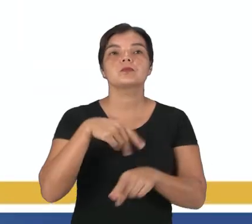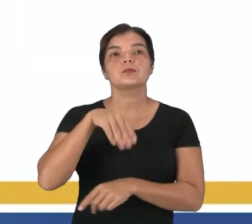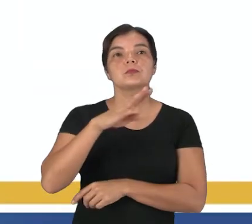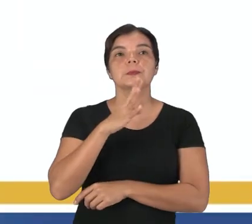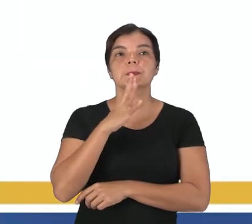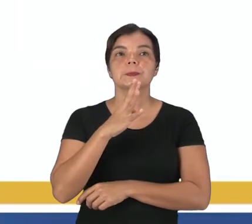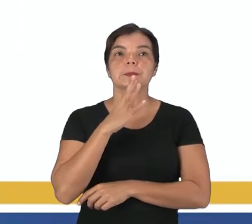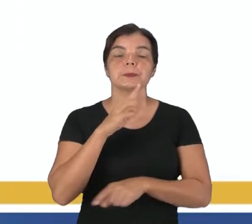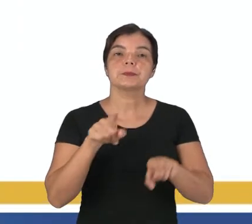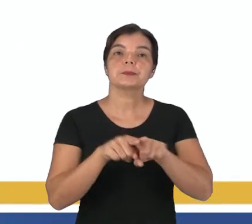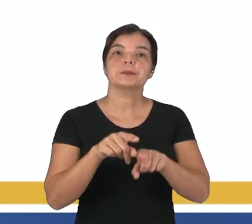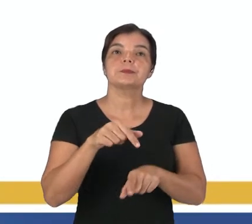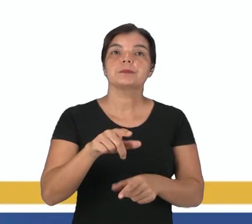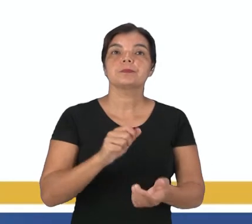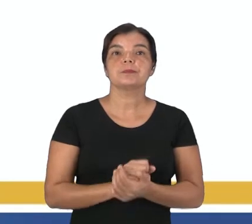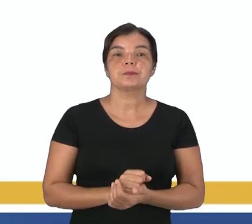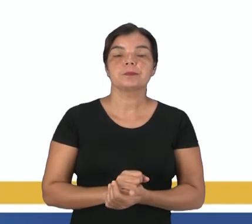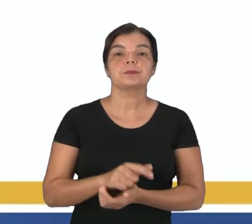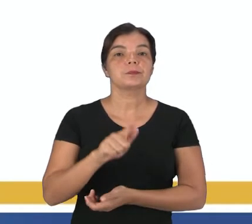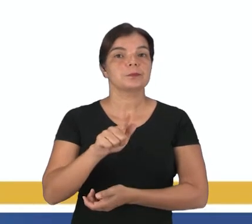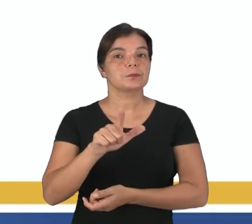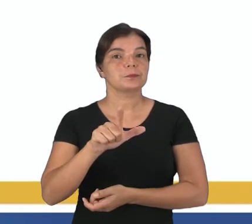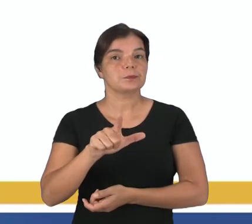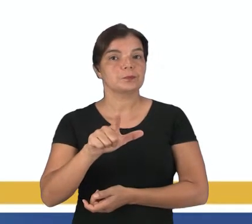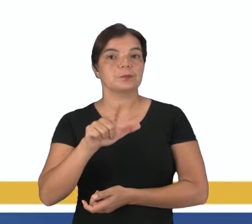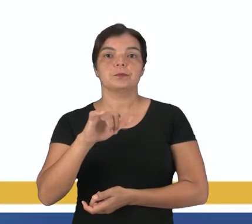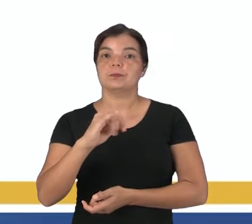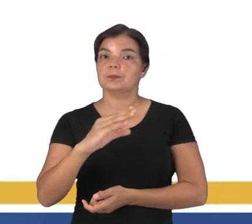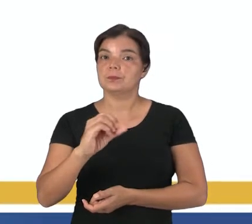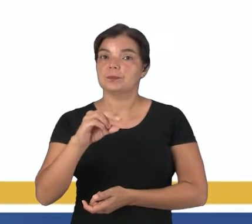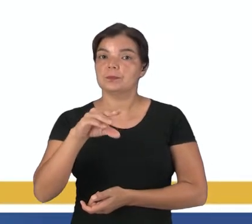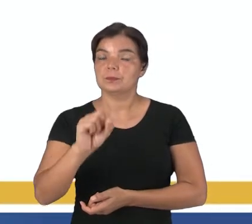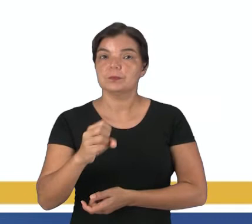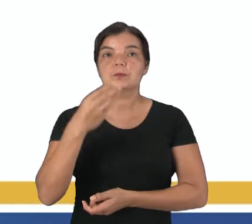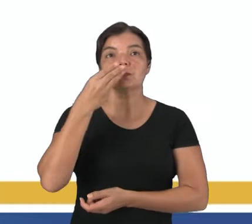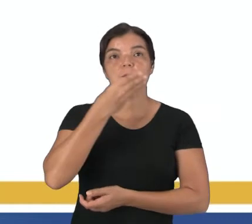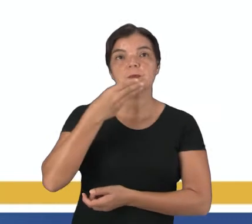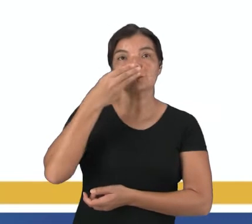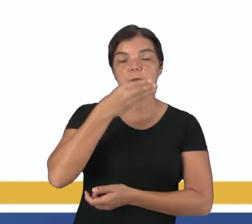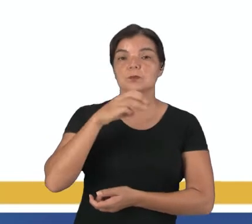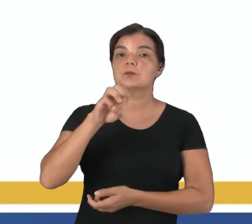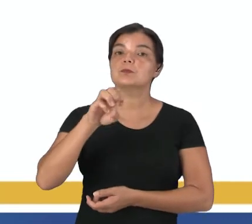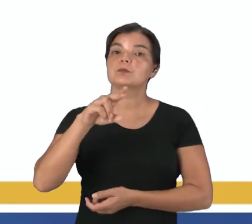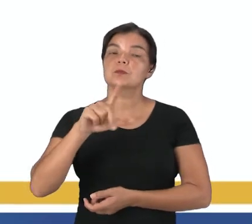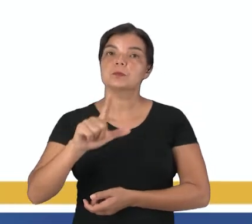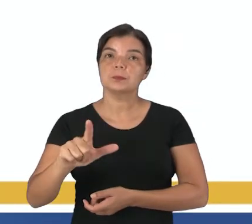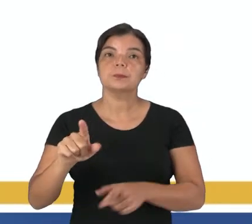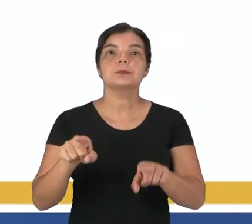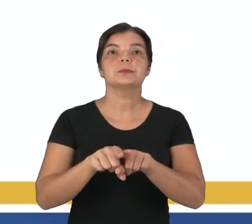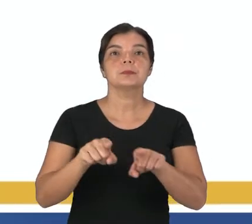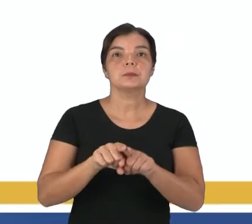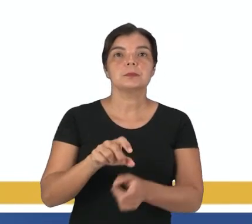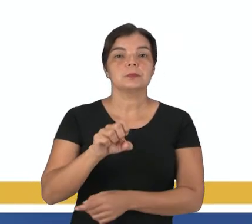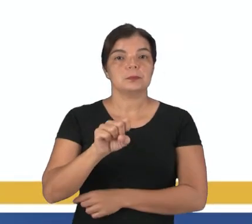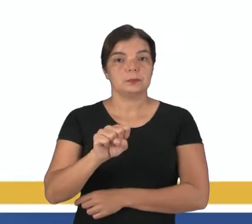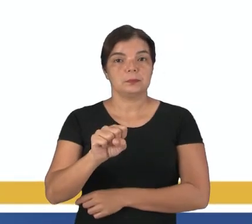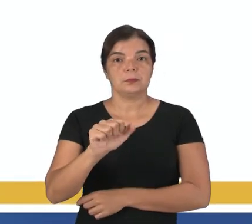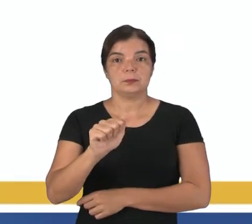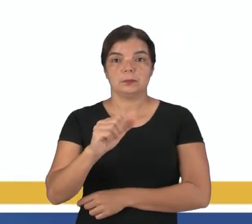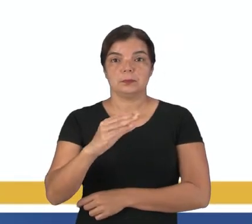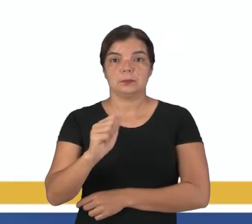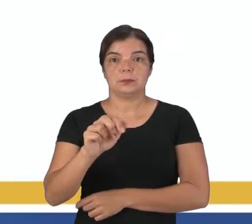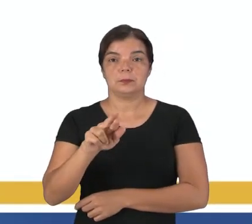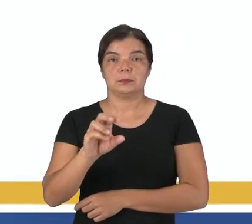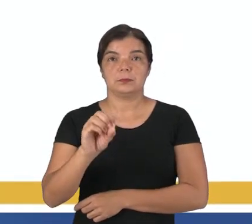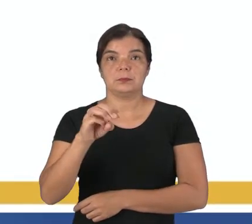mais conhecidos glicídios que nós temos são a glicose que nós podemos citar o açúcar o mel por exemplo a